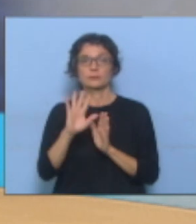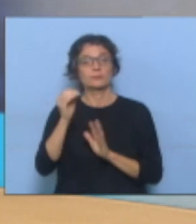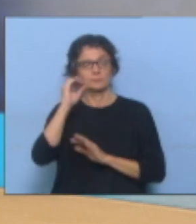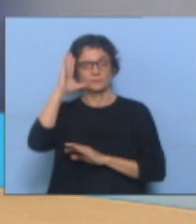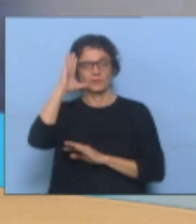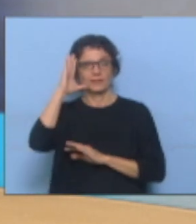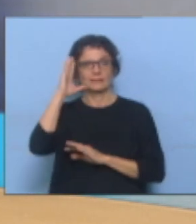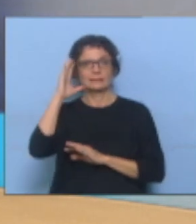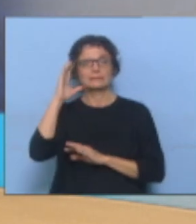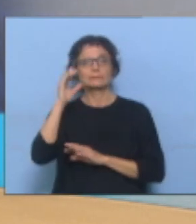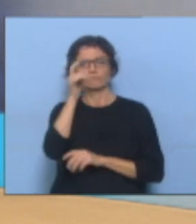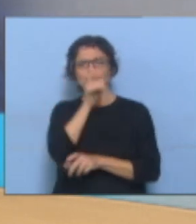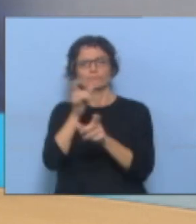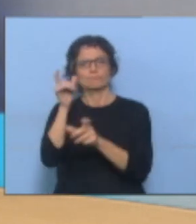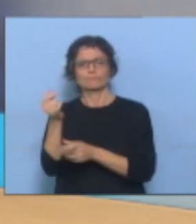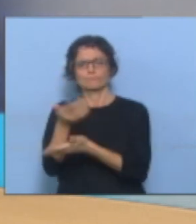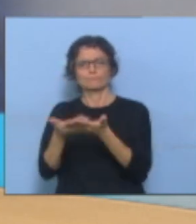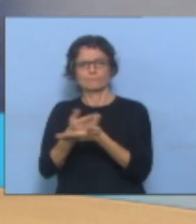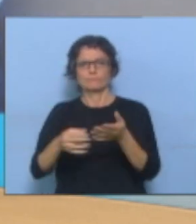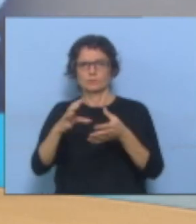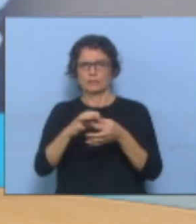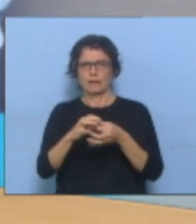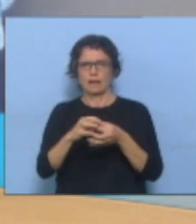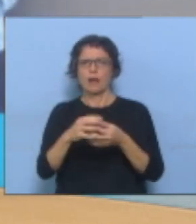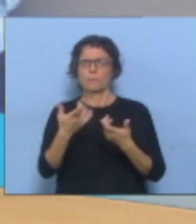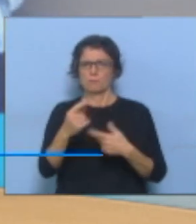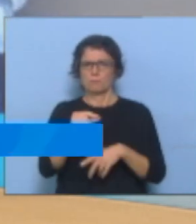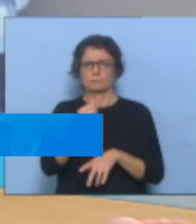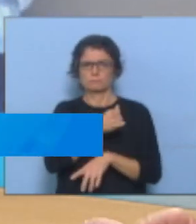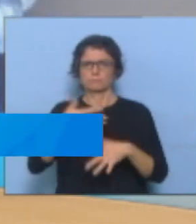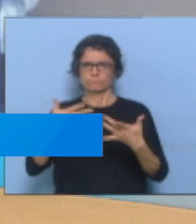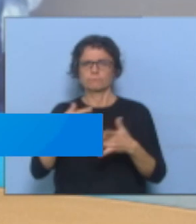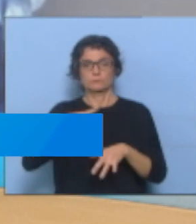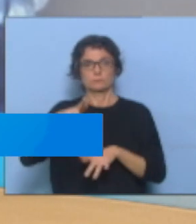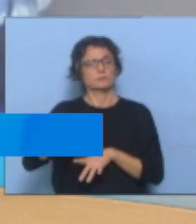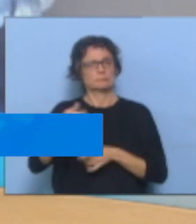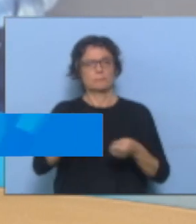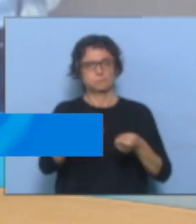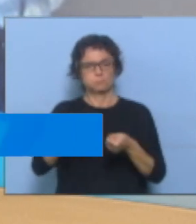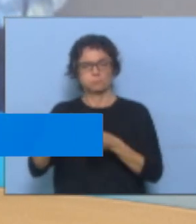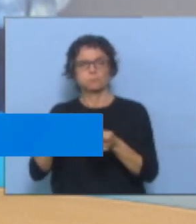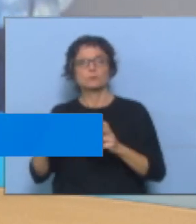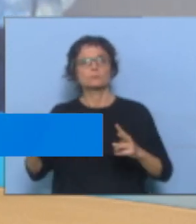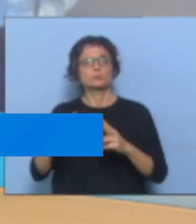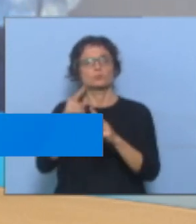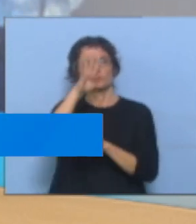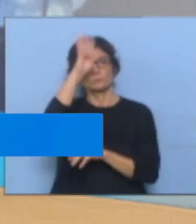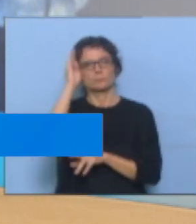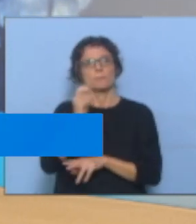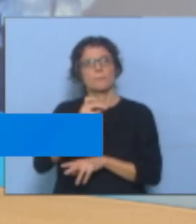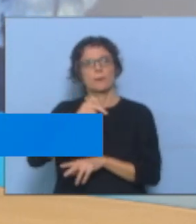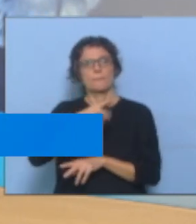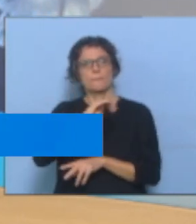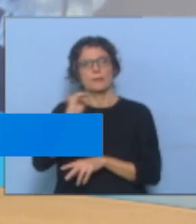Olá, muito boa tarde. Economistas e empresários de Portugal preparam o encontro convocado pelo Papa para Assis, a economia de